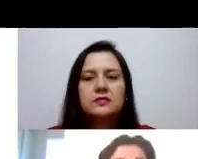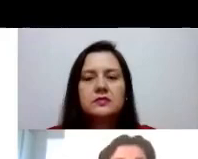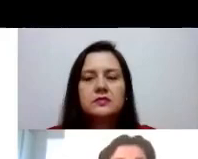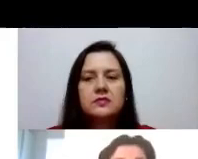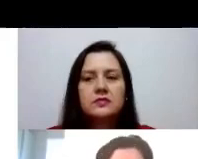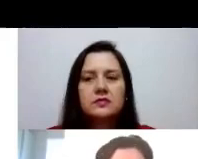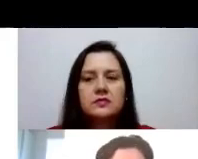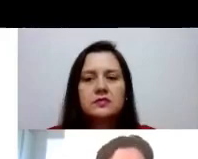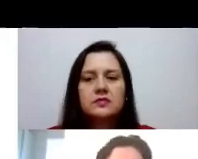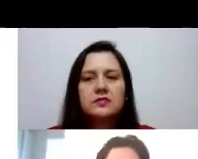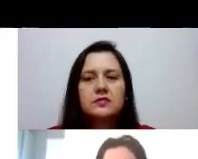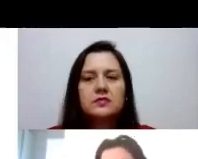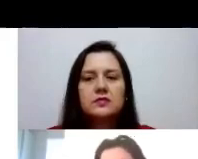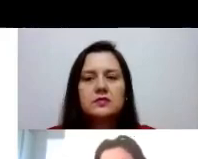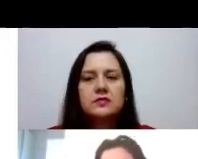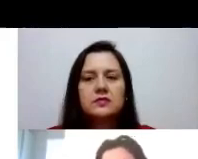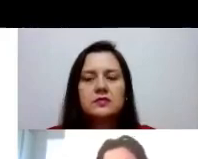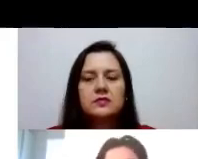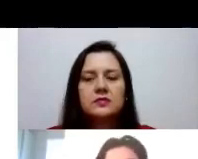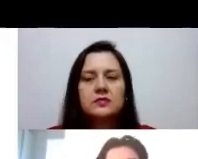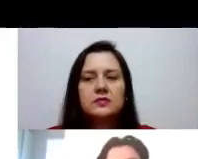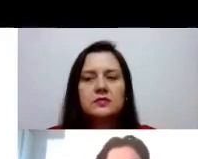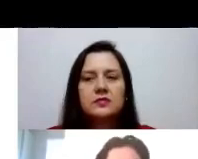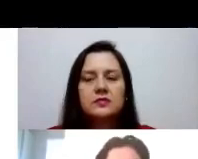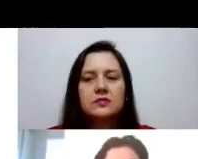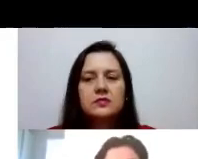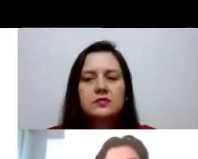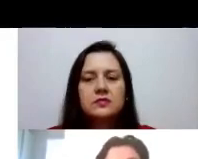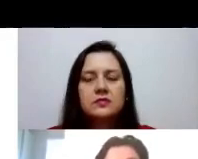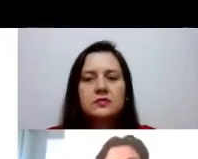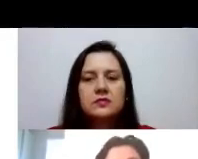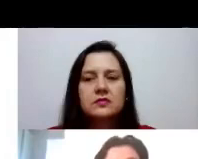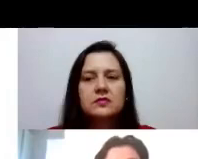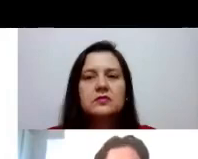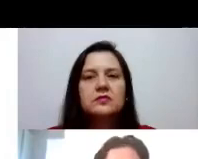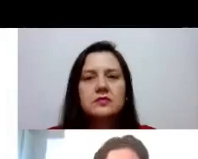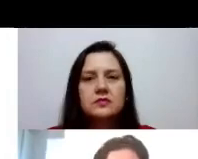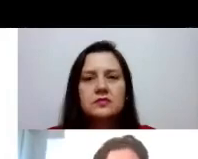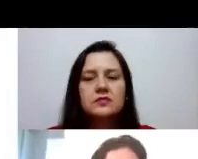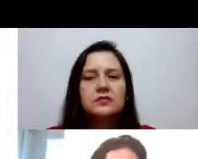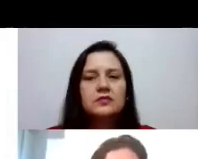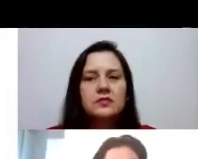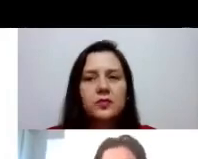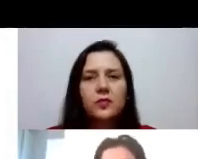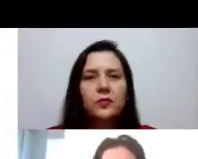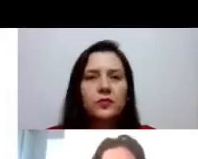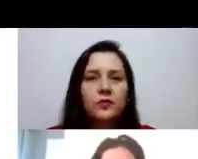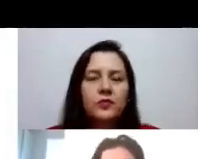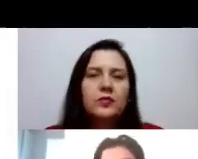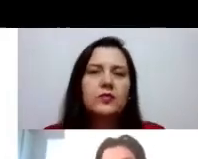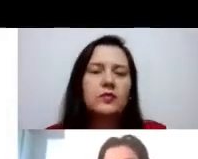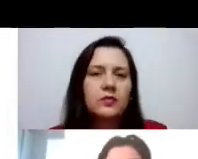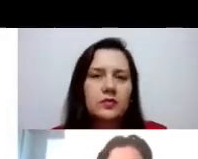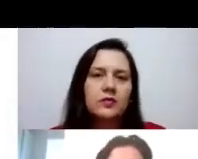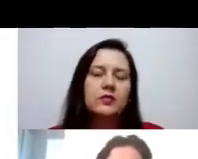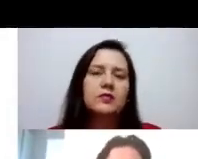o quadro de pessoal. A cada 4 meses eu tenho que mandar o quadro para eles verem como que está a movimentação dessas pessoas. Se eu estou contratando demais, se eu